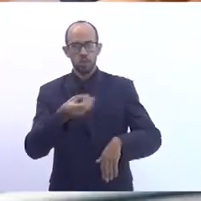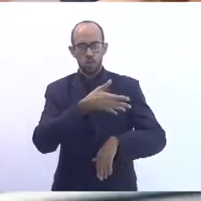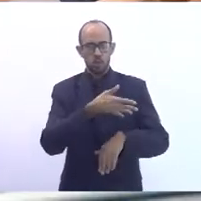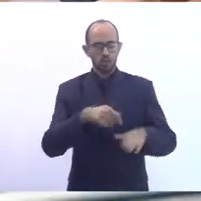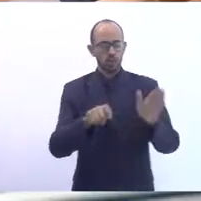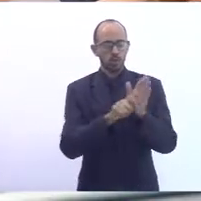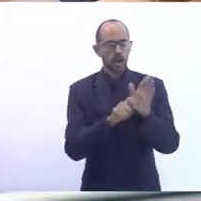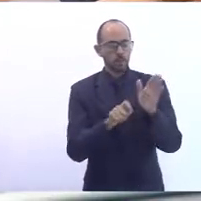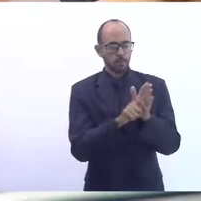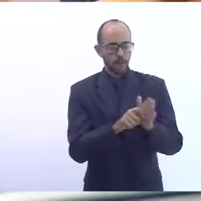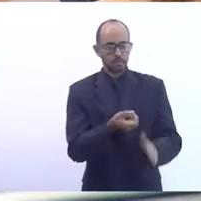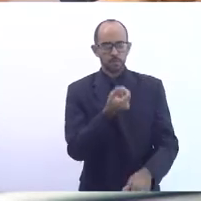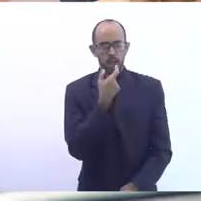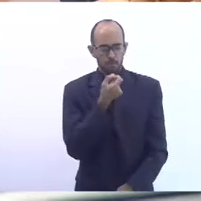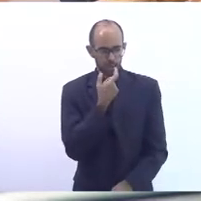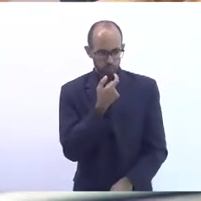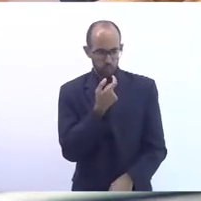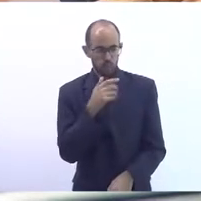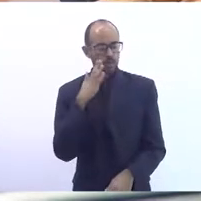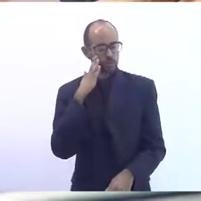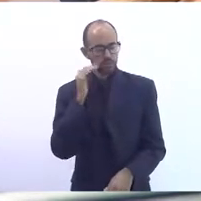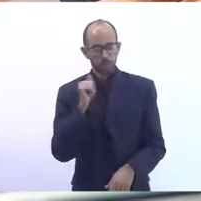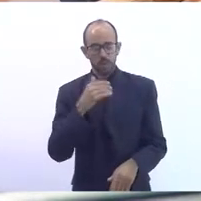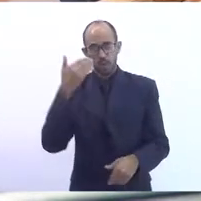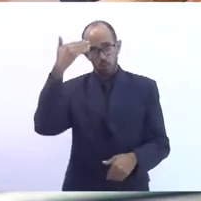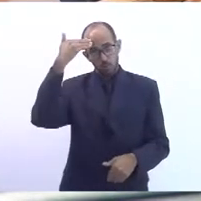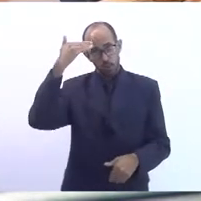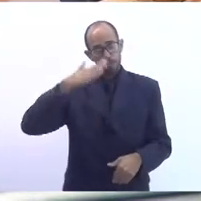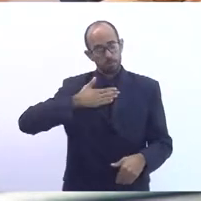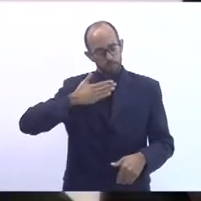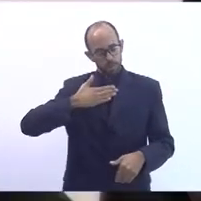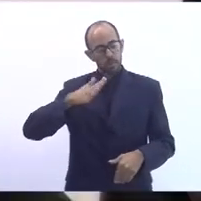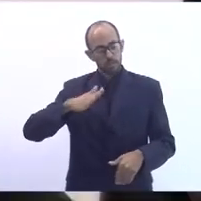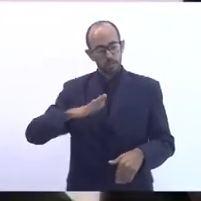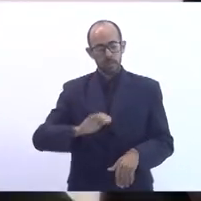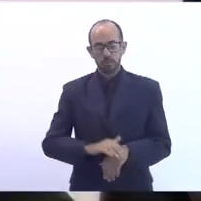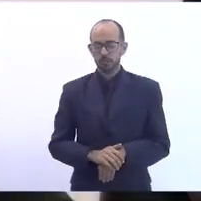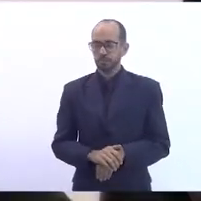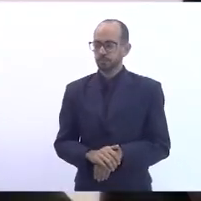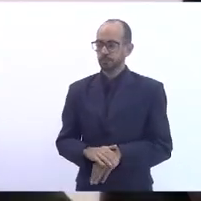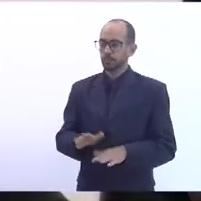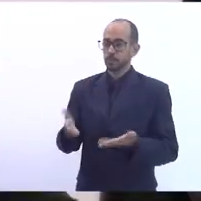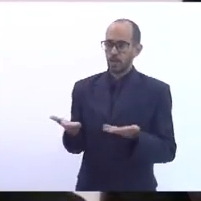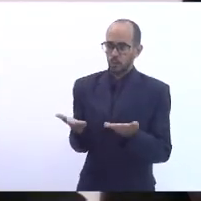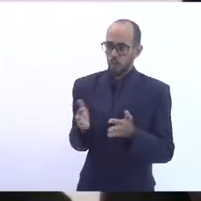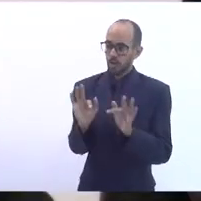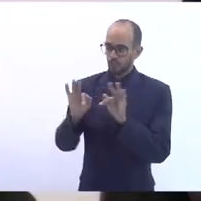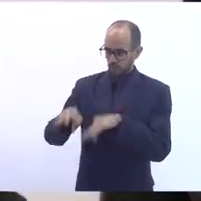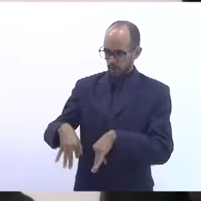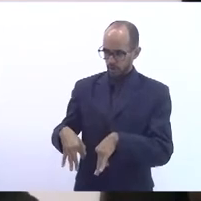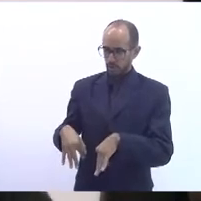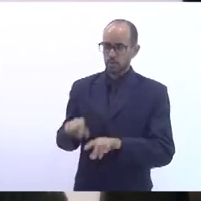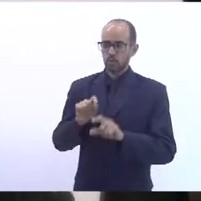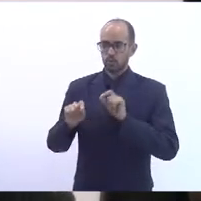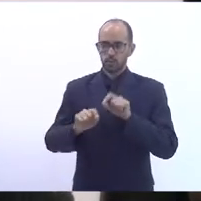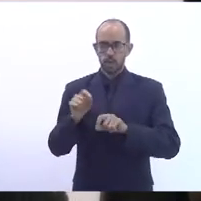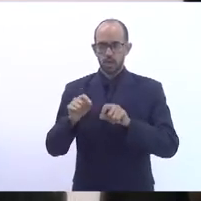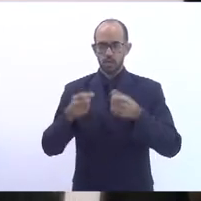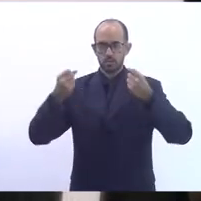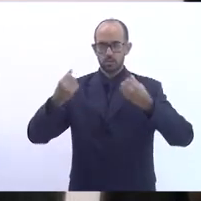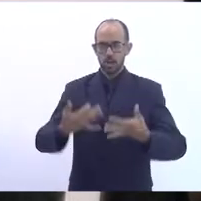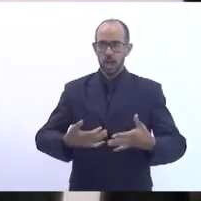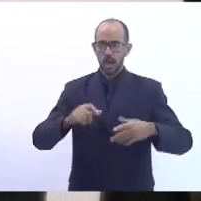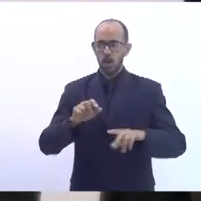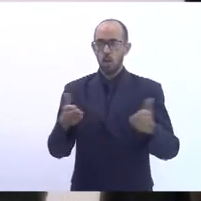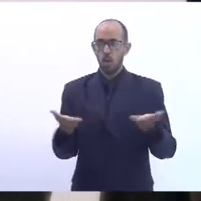cannabis medicinal que eu já sabia que esse a culpa é minha que eu e agora finalizando mesmo finalizando mesmo é só dizer sim